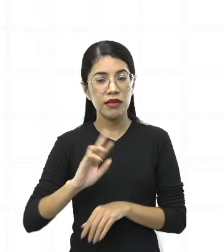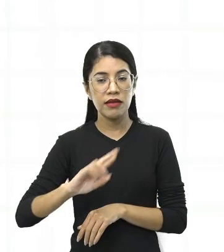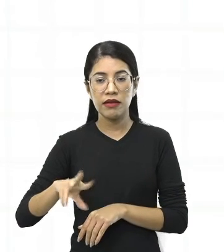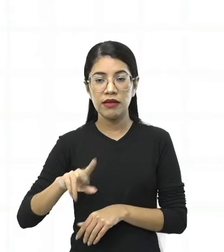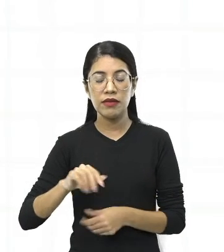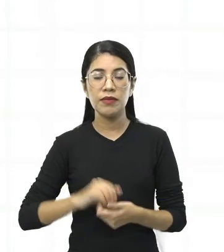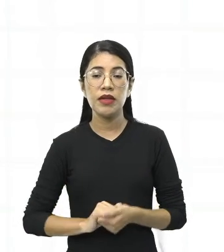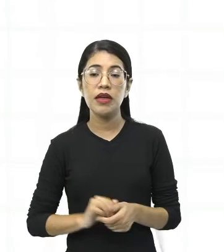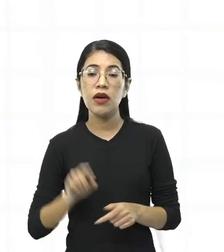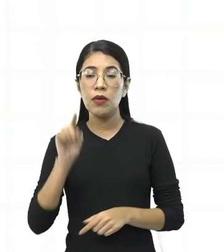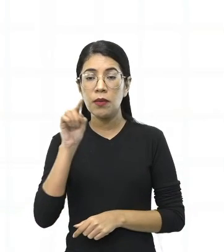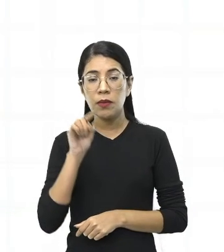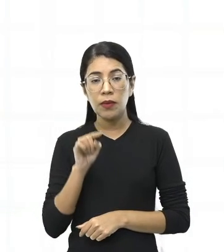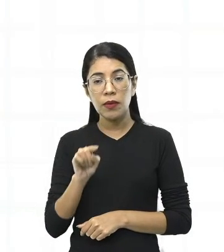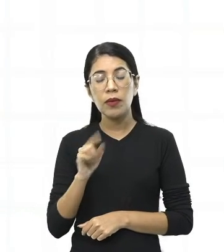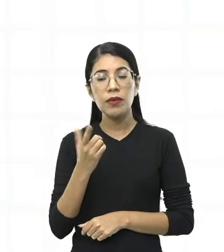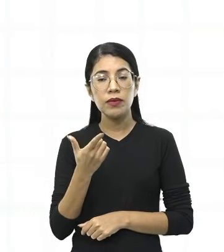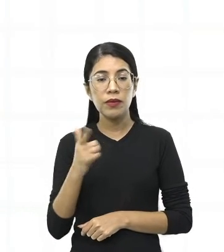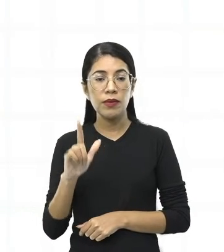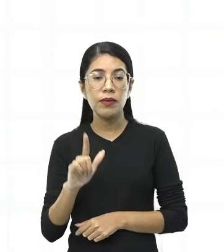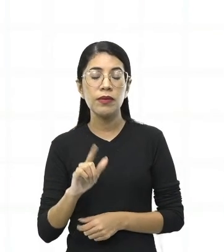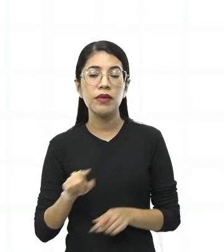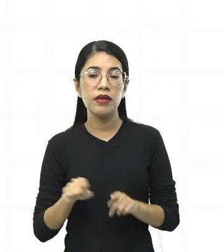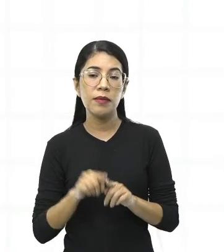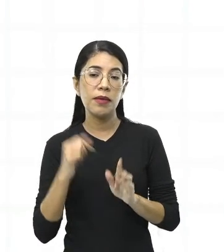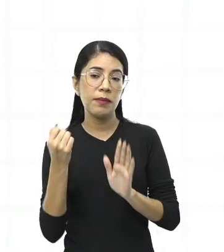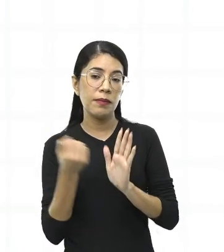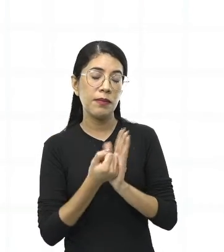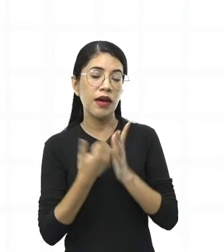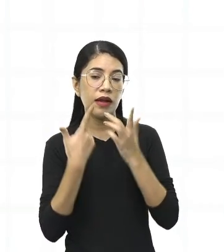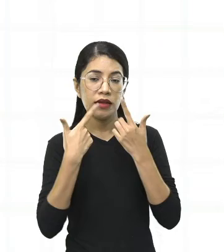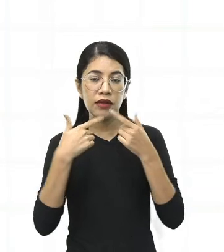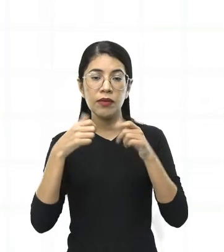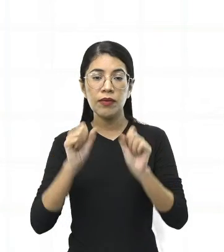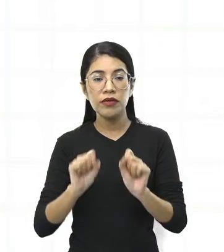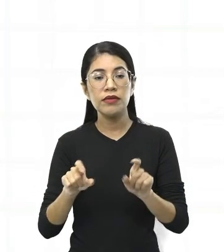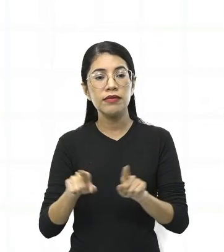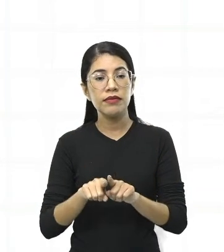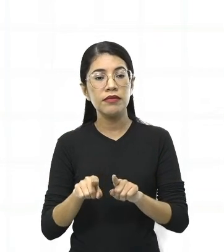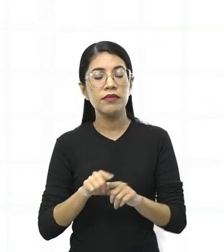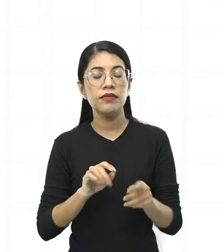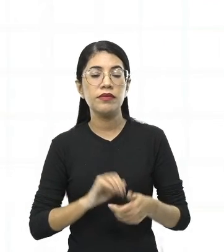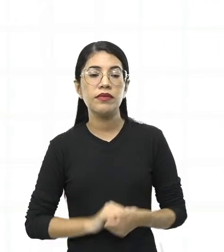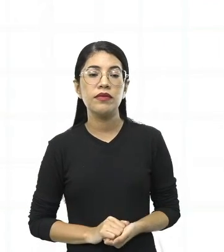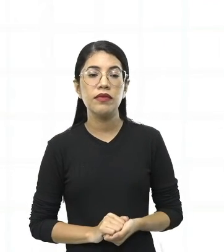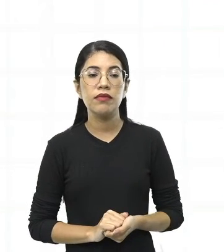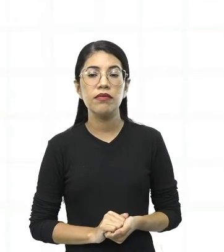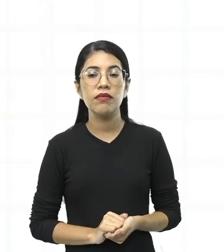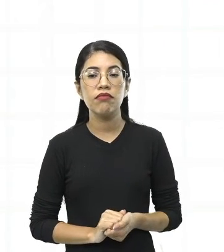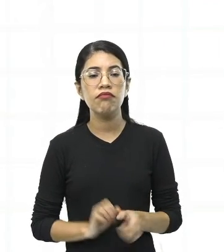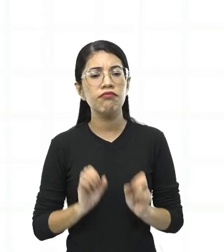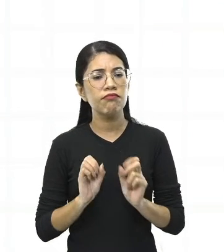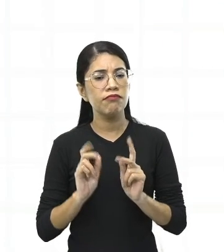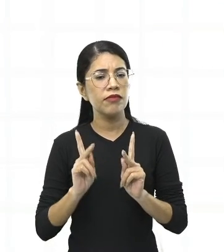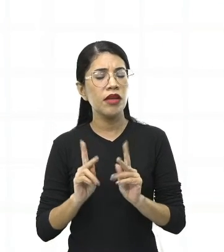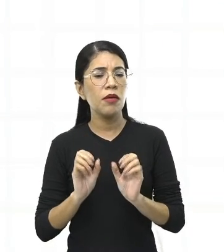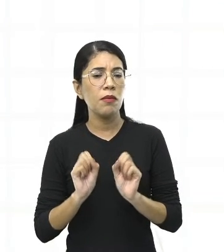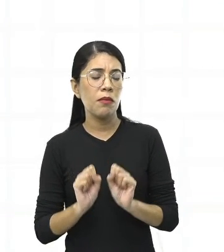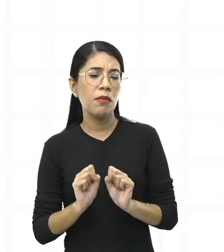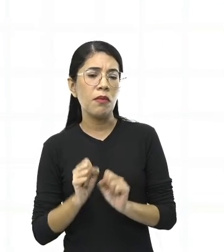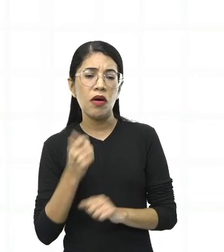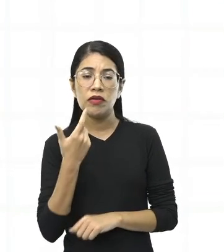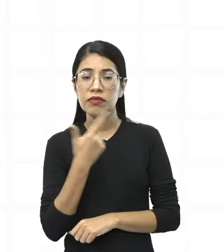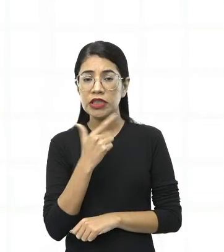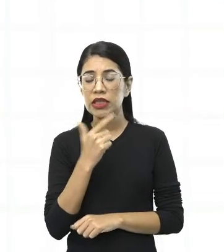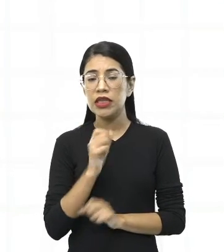de exclamação. Também é um outro tipo de marca linguística, tá? E aí, tudo bem, pode rir, né? Ele faz